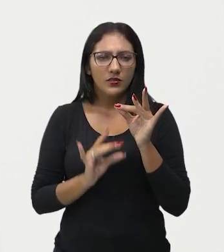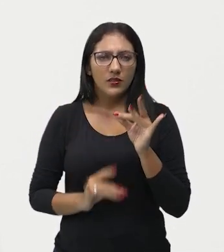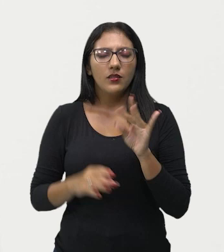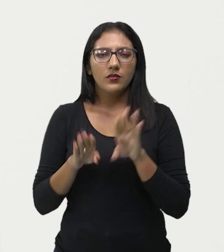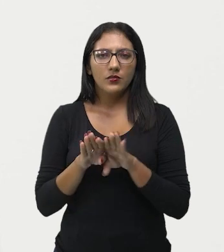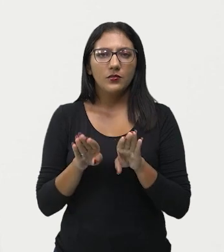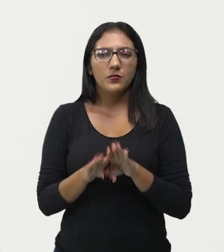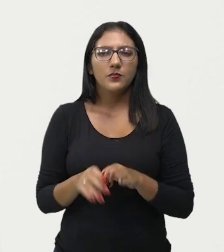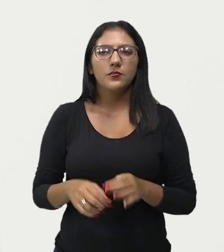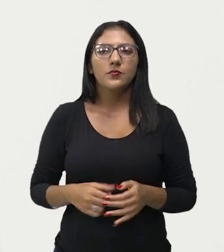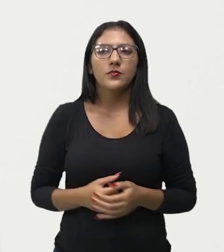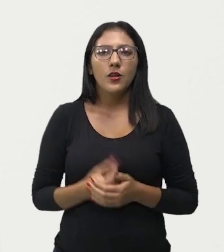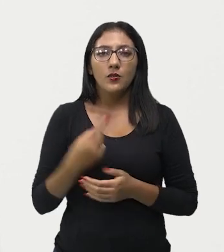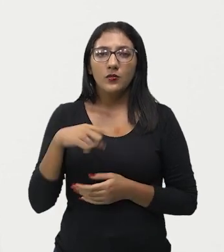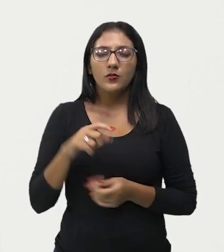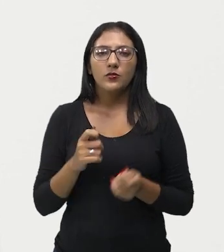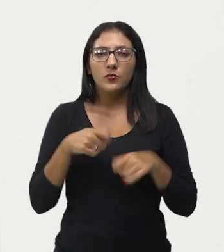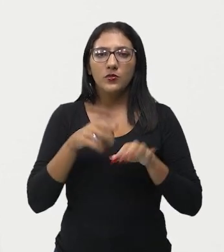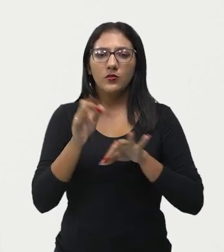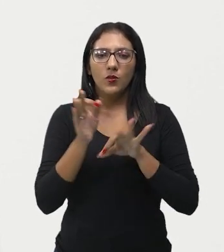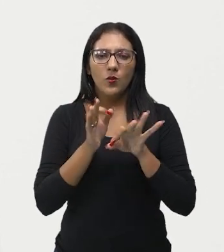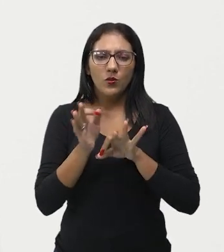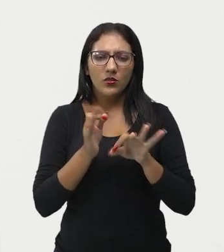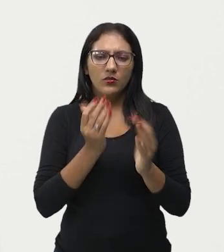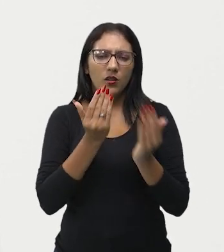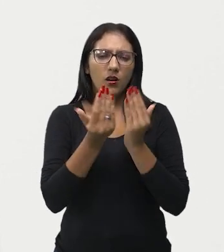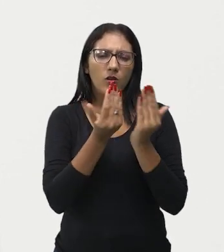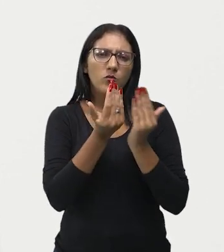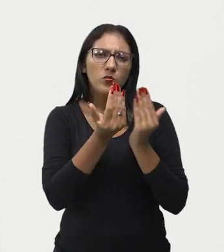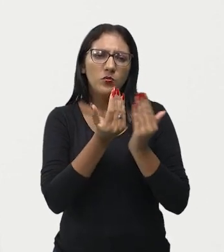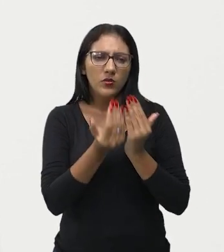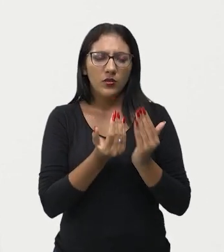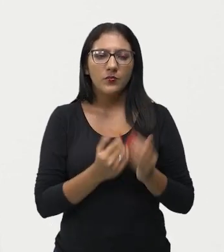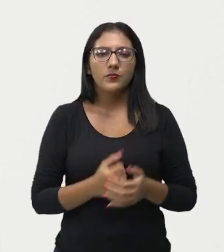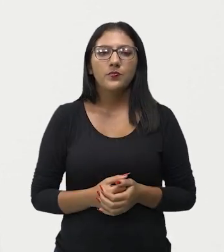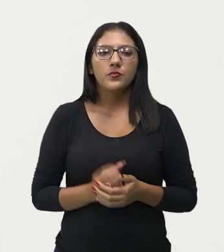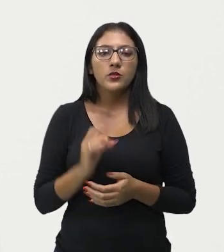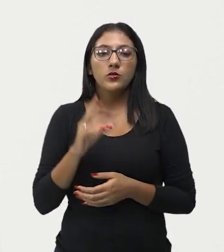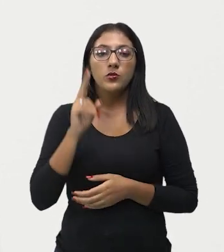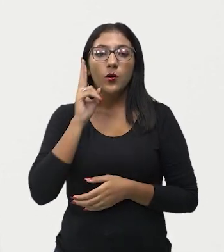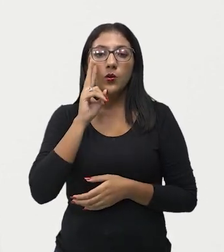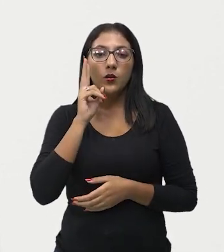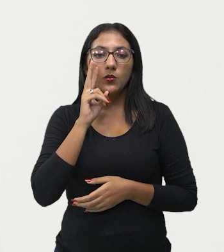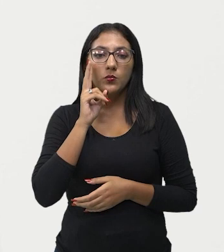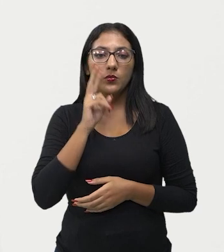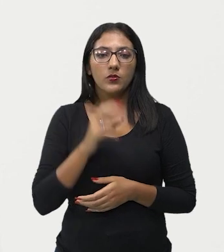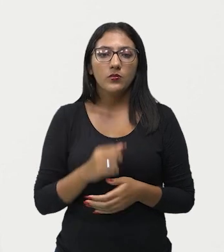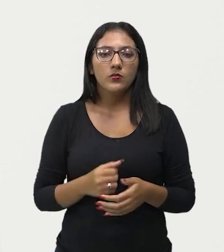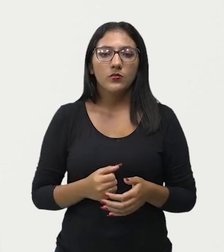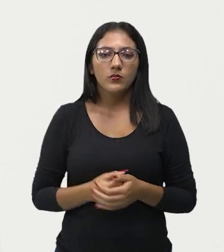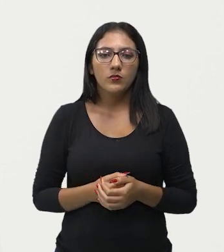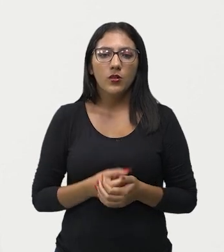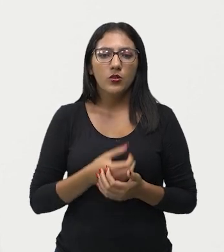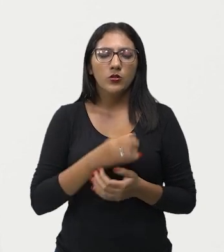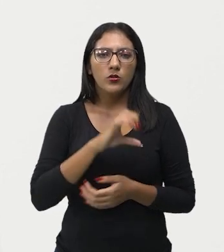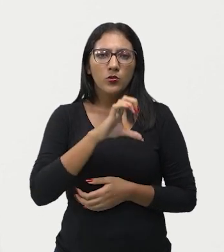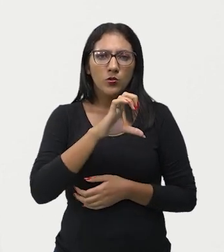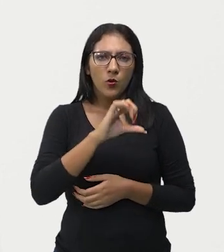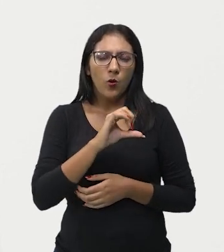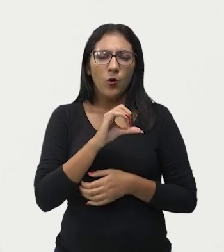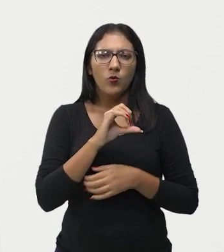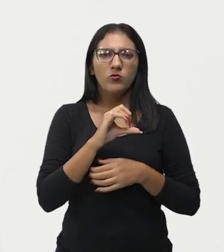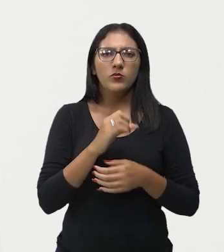você fazer aí, comparar os cálculos. Só lembrando que é 9 dividido por